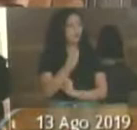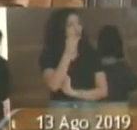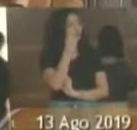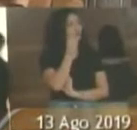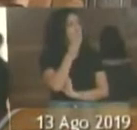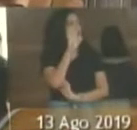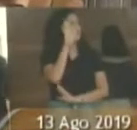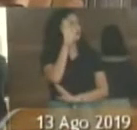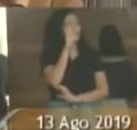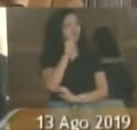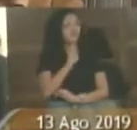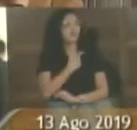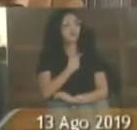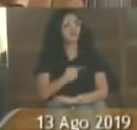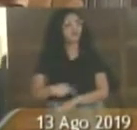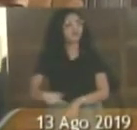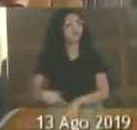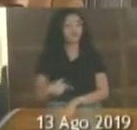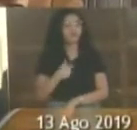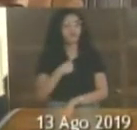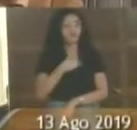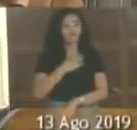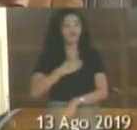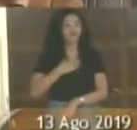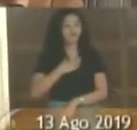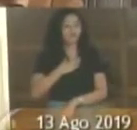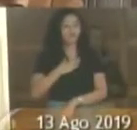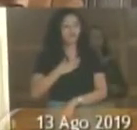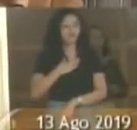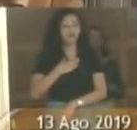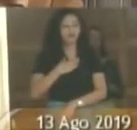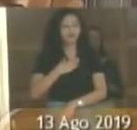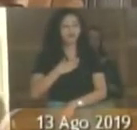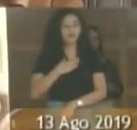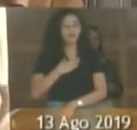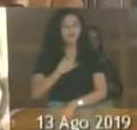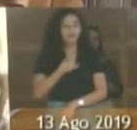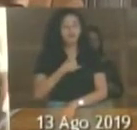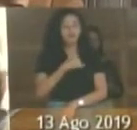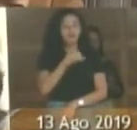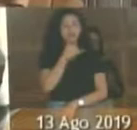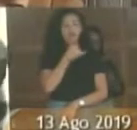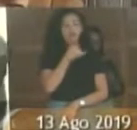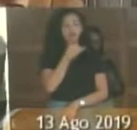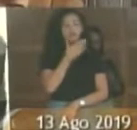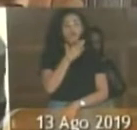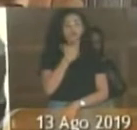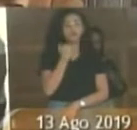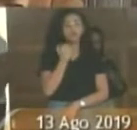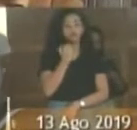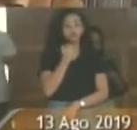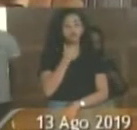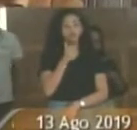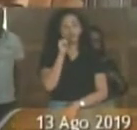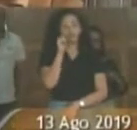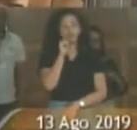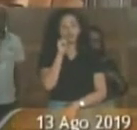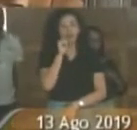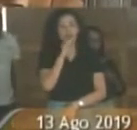Senhor presidente. Pois não. Eu queria lamentar aí a morte, né, da dona